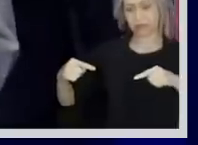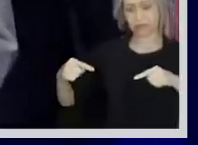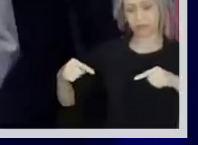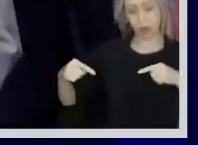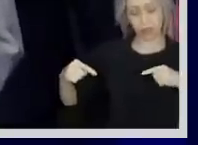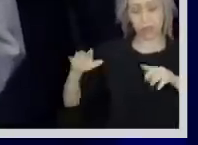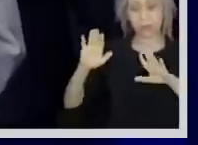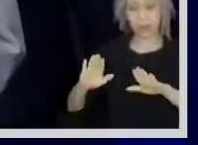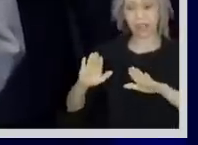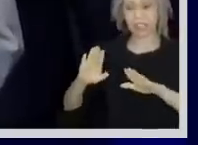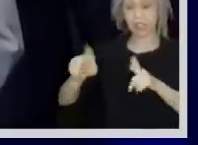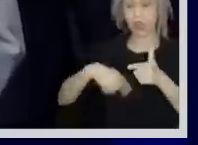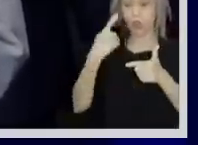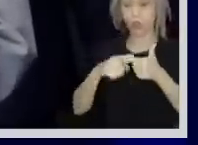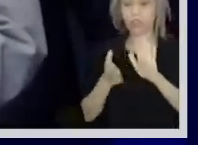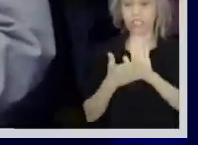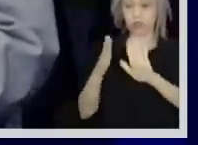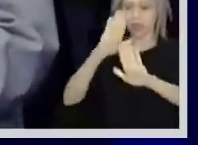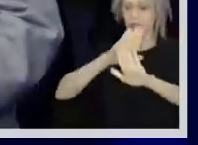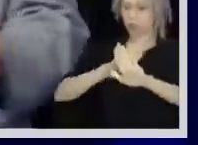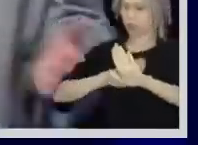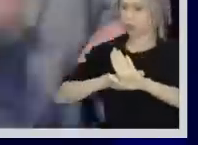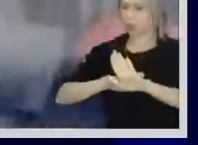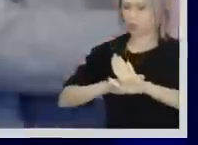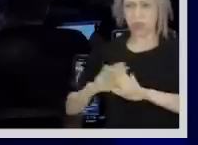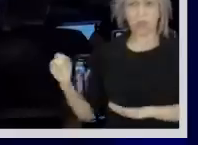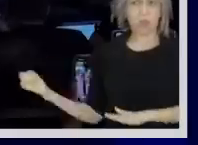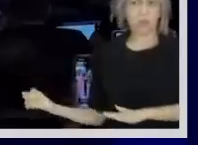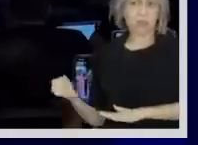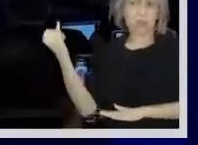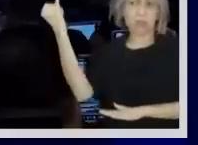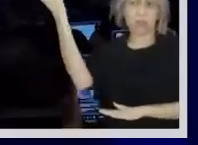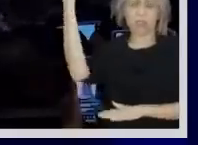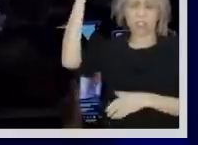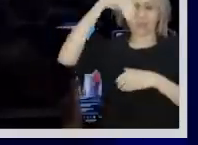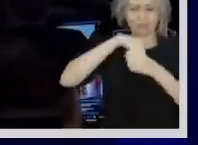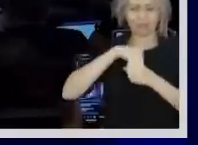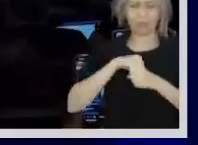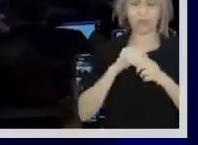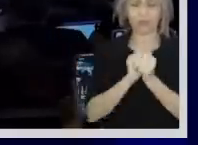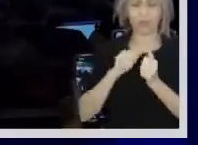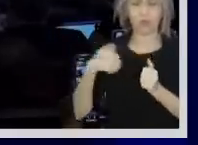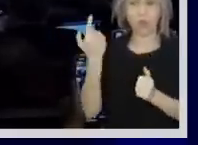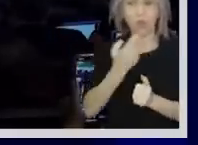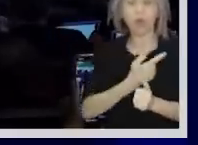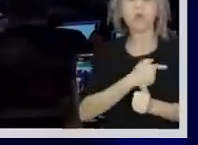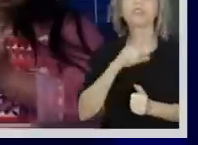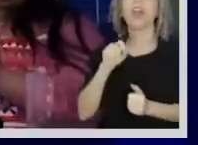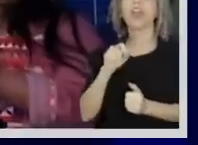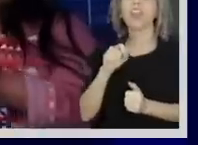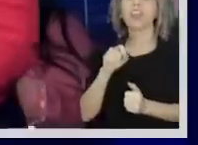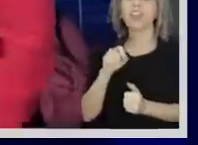fato a pasta que era a. Que tinha mais a sua cara, né, cara? Que era meio ambiente. Eu acho que de todos os ministros que estão